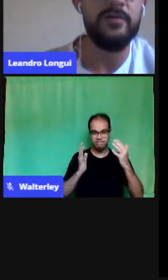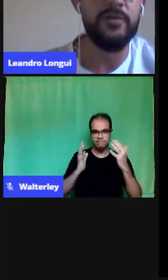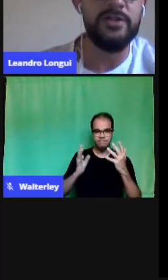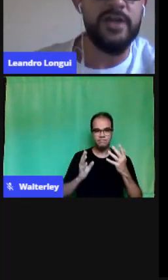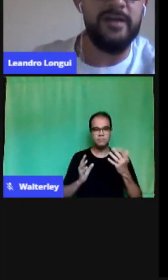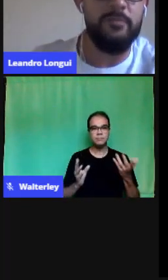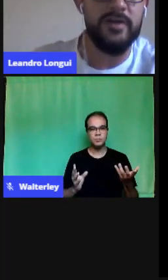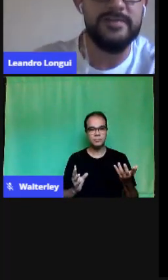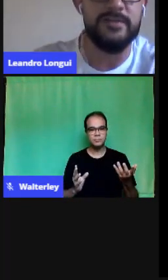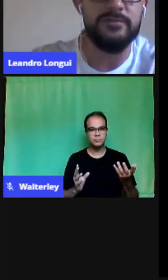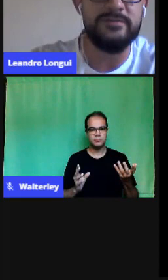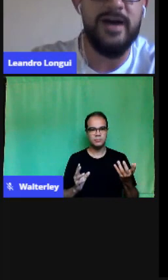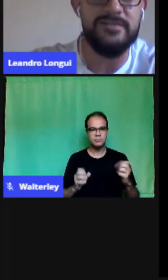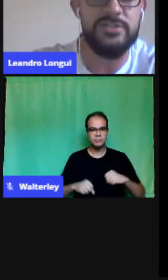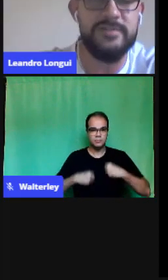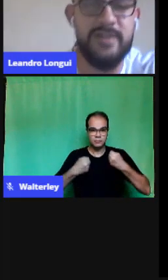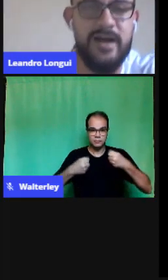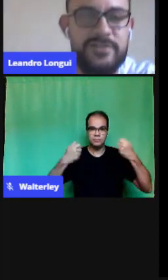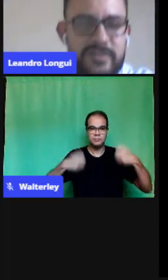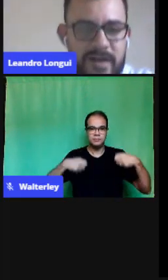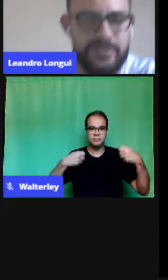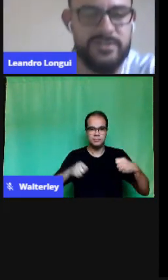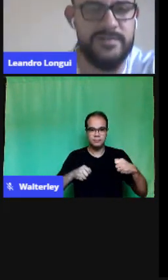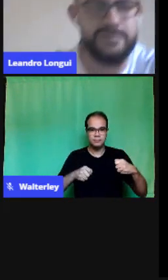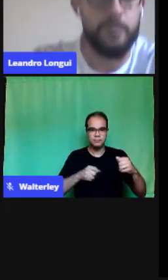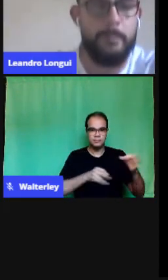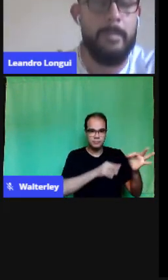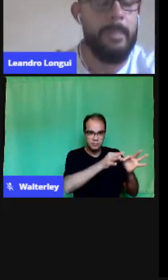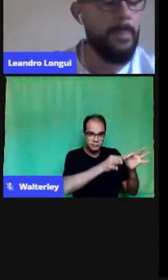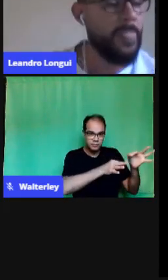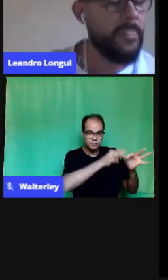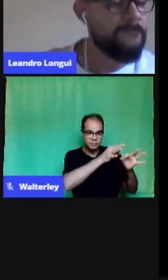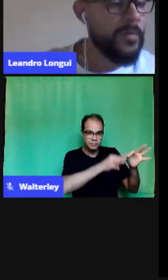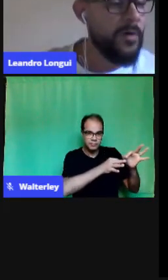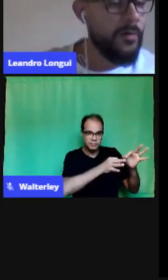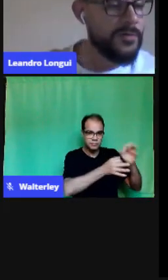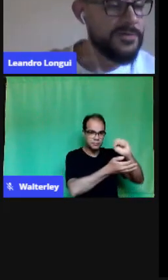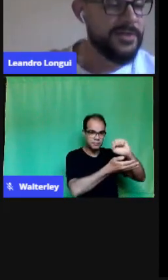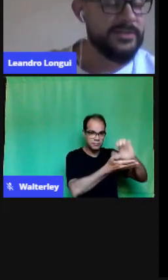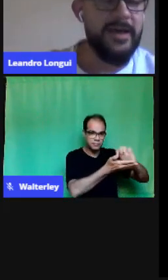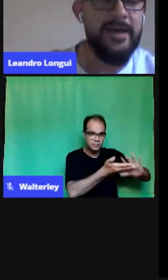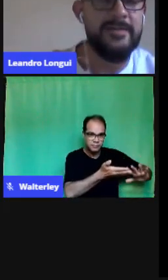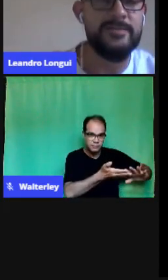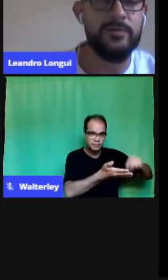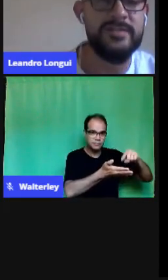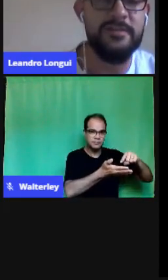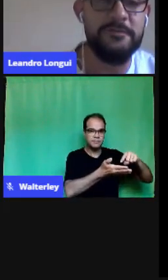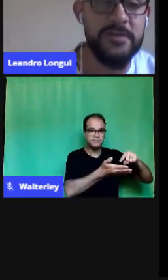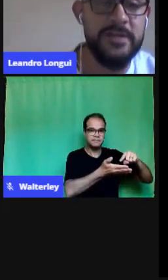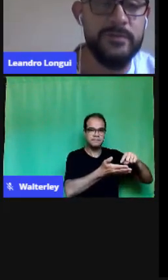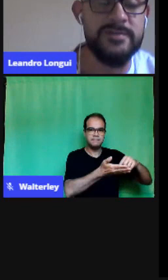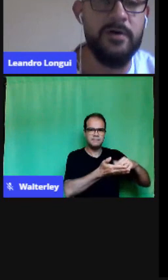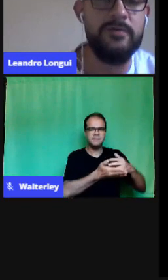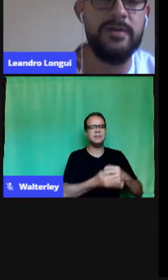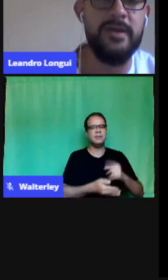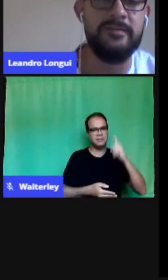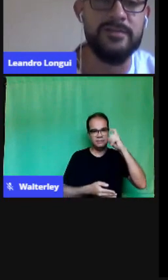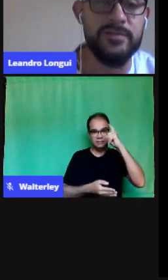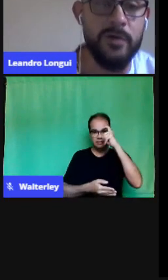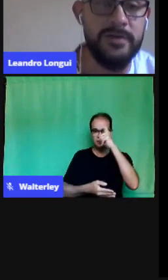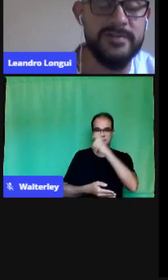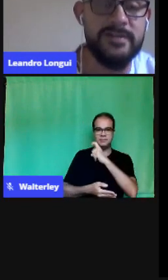históricas durante a elaboração das atividades didáticas. Ou seja, né, são desafios,